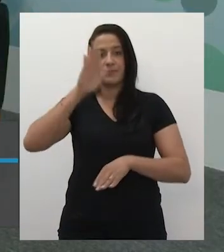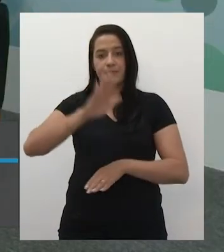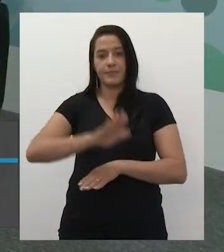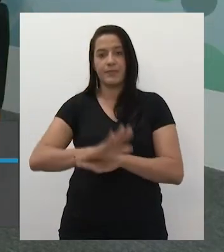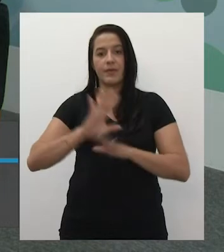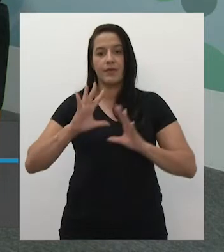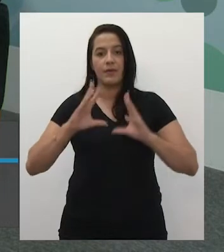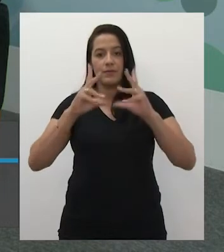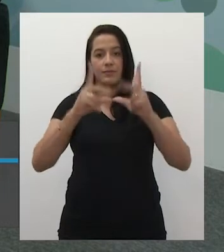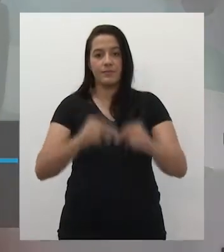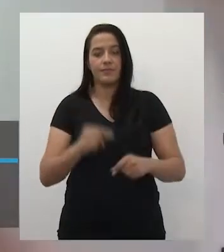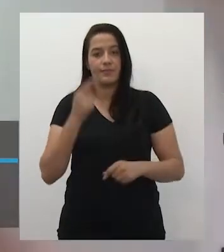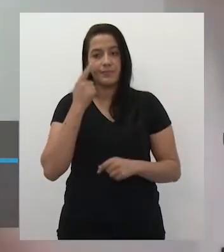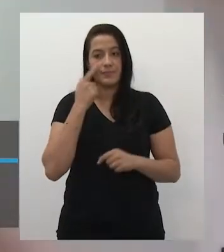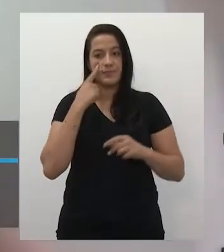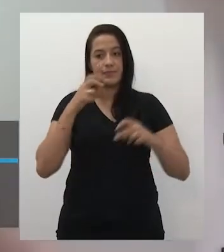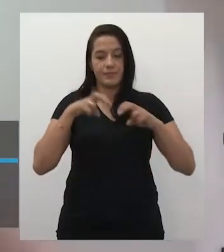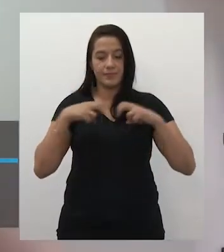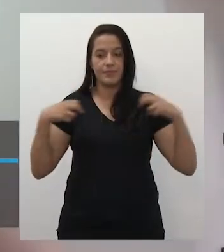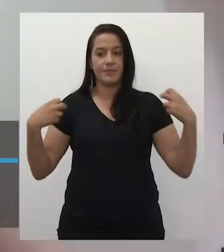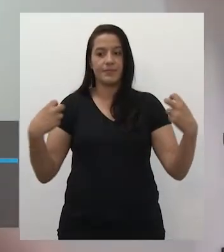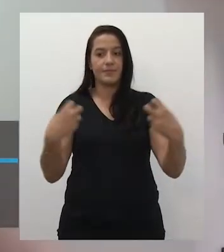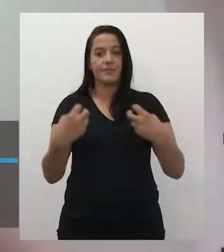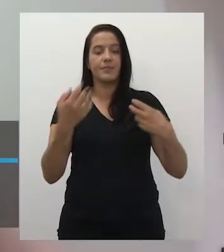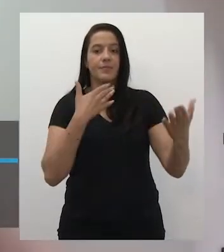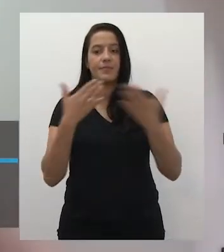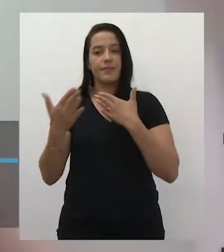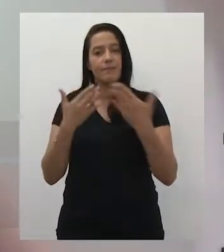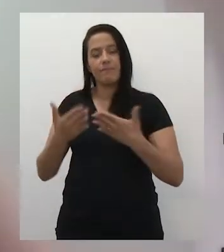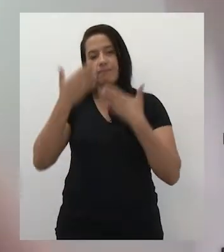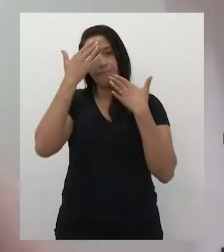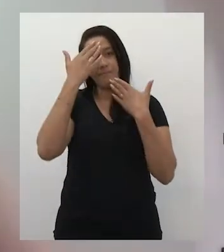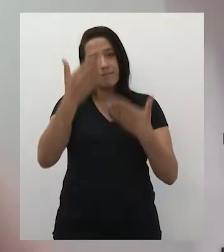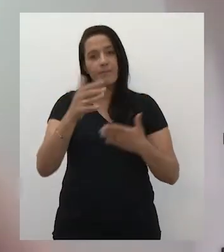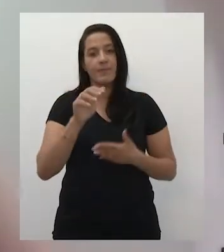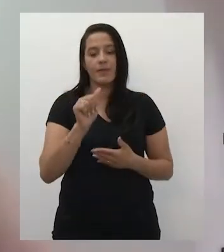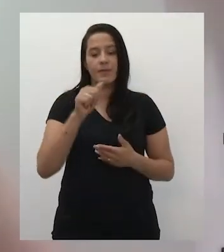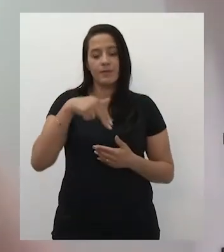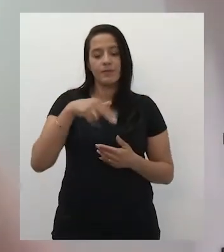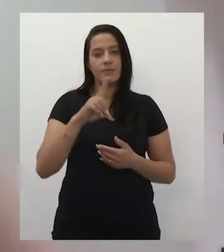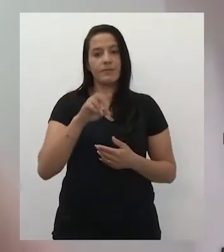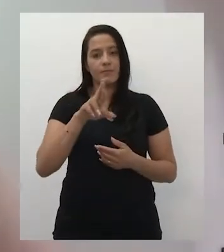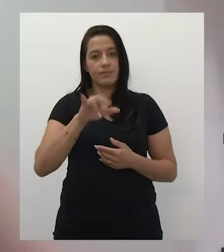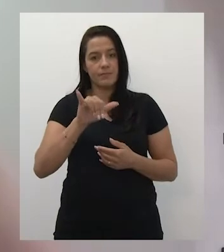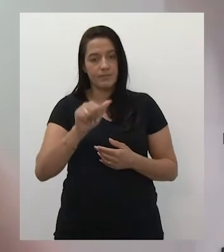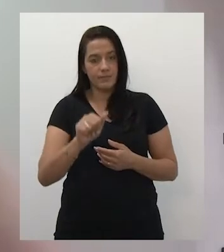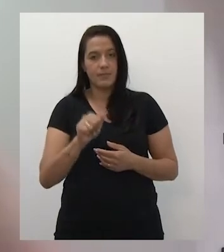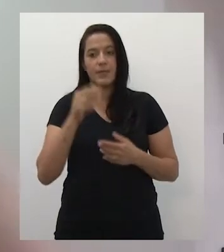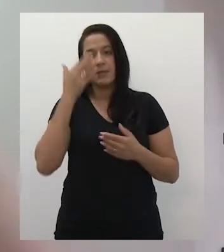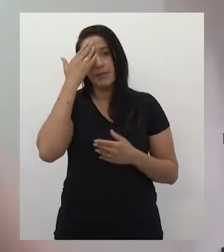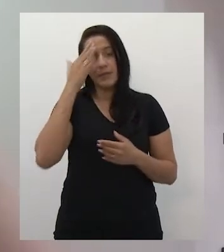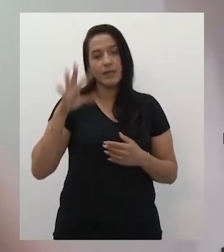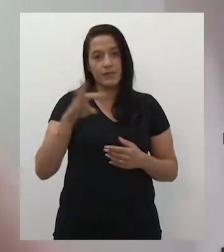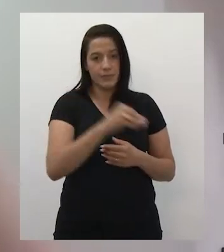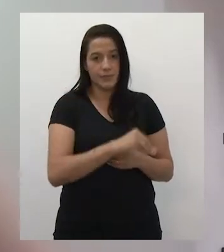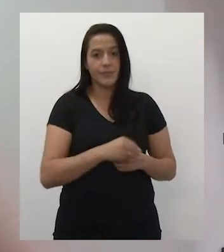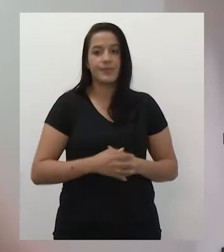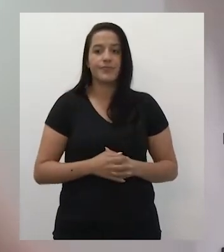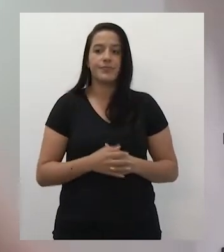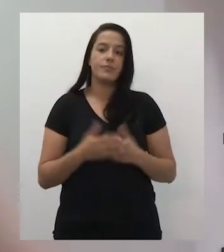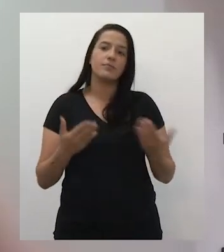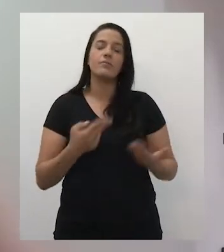autogestão? Com a palavra, a educadora Deise Carmen Costa Castro do Nascimento, secretária